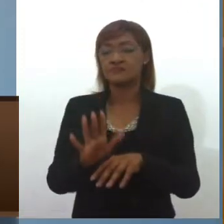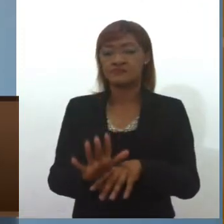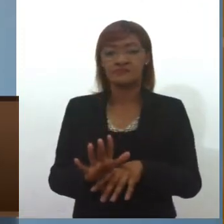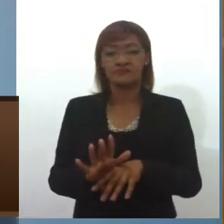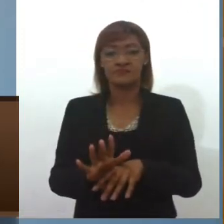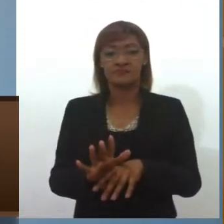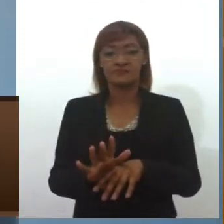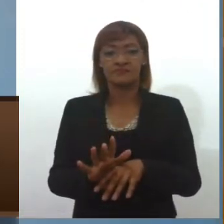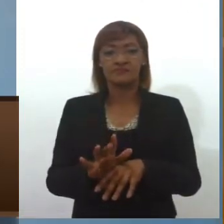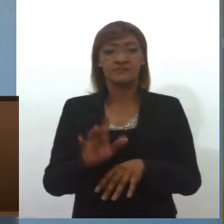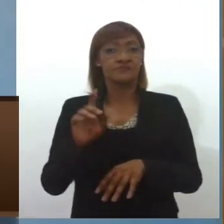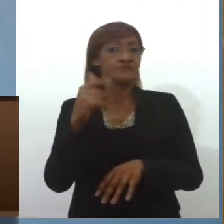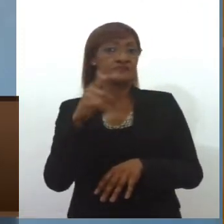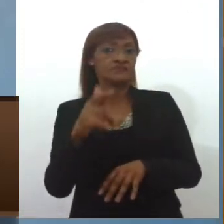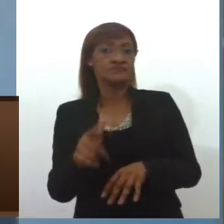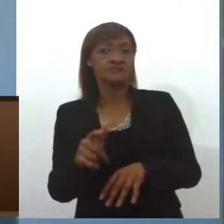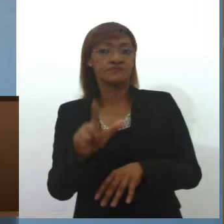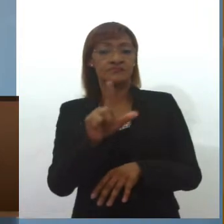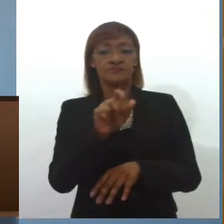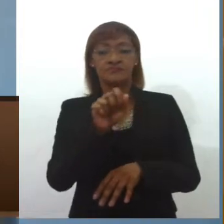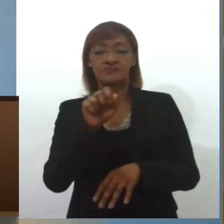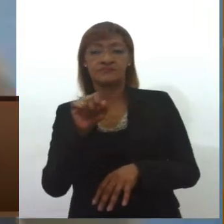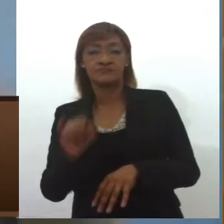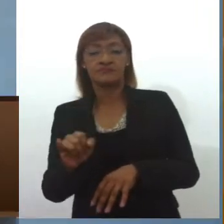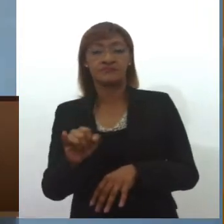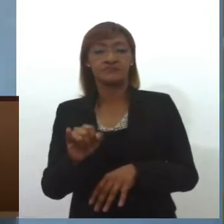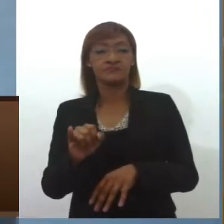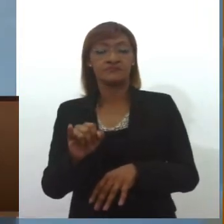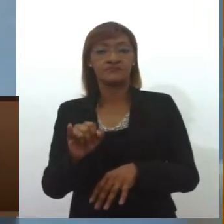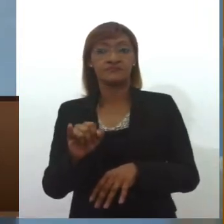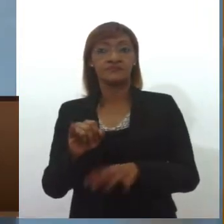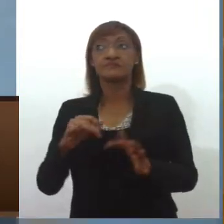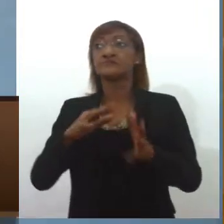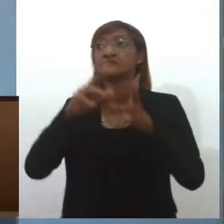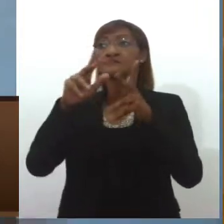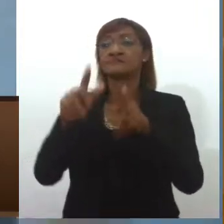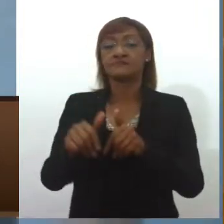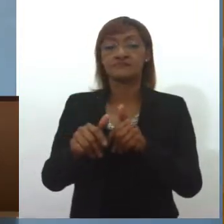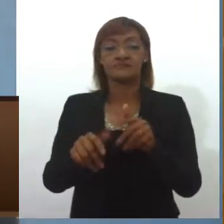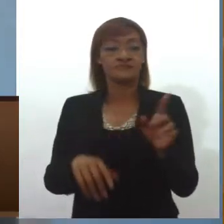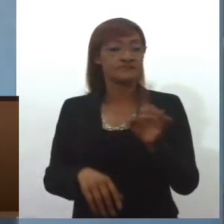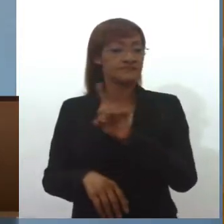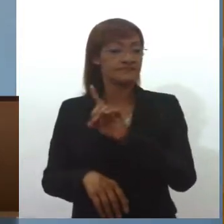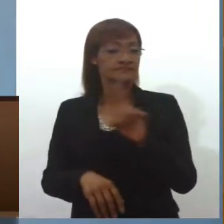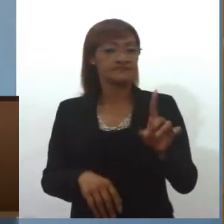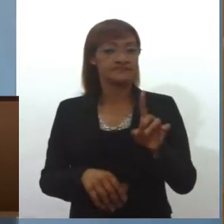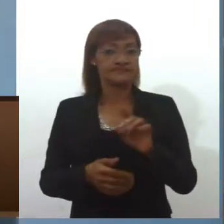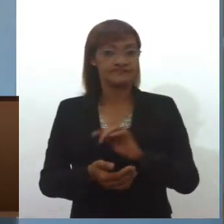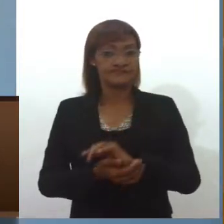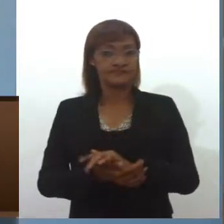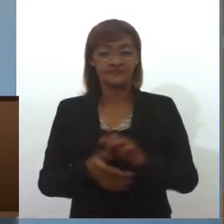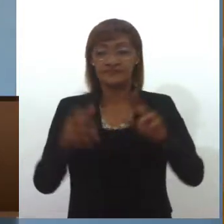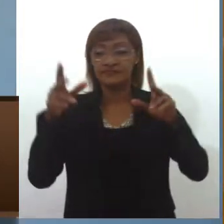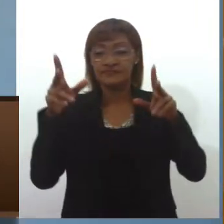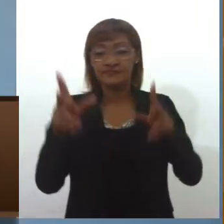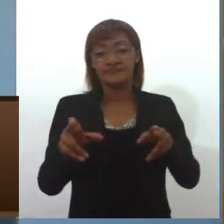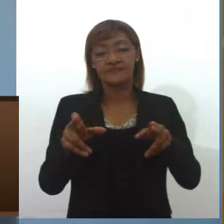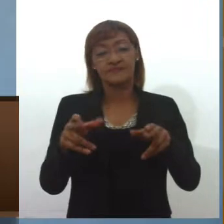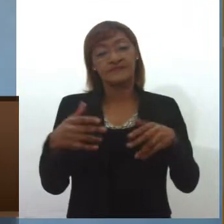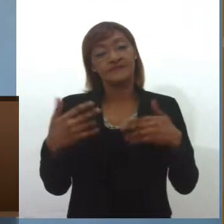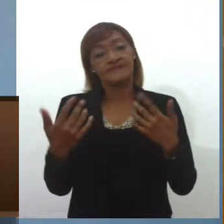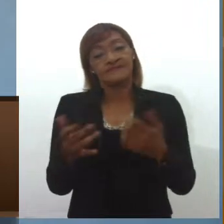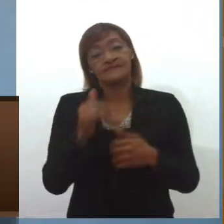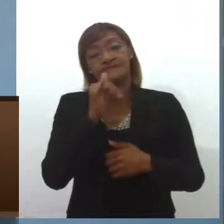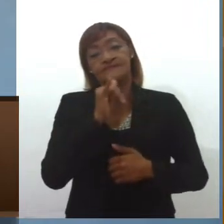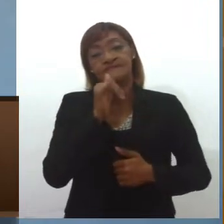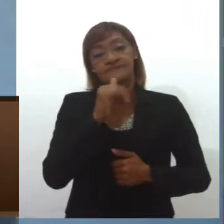panaceia, uma lei definitiva e global para ser aplicada em todo lugar da mesma forma. Por exemplo, você fez a